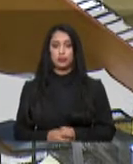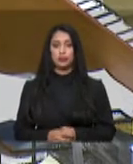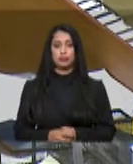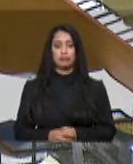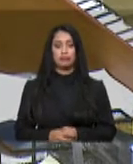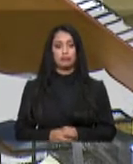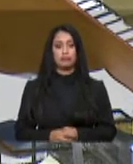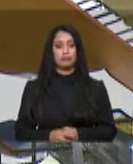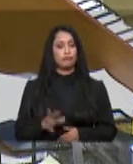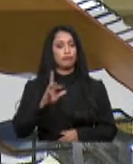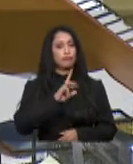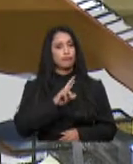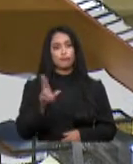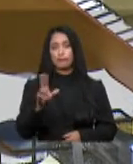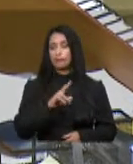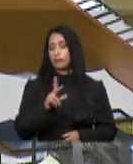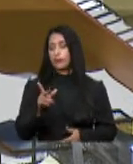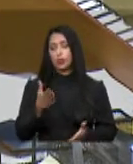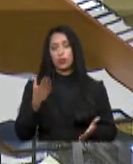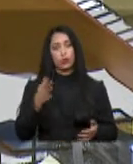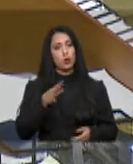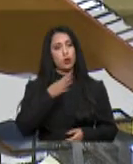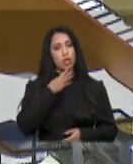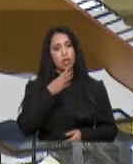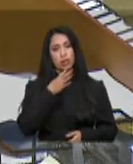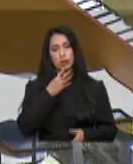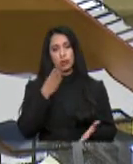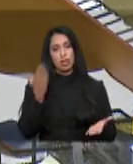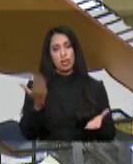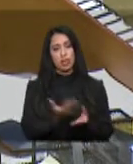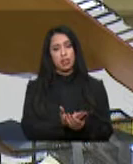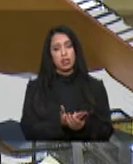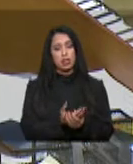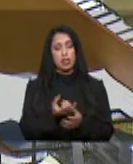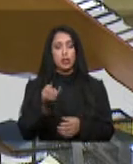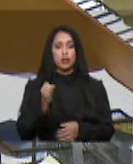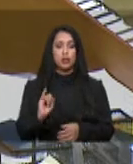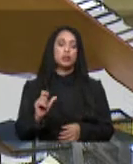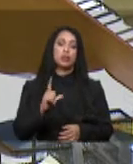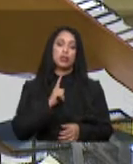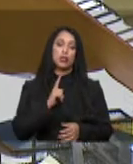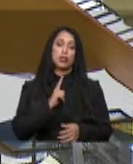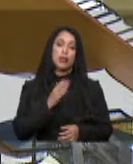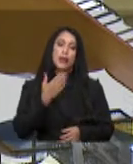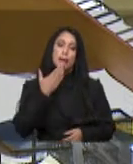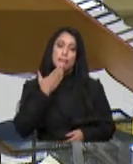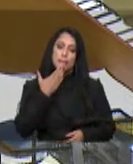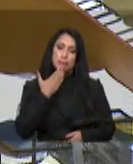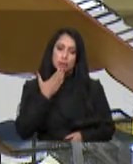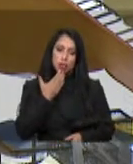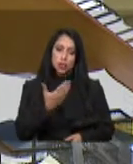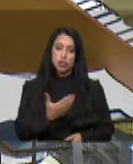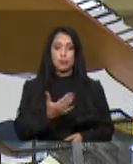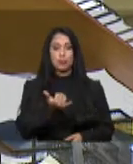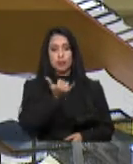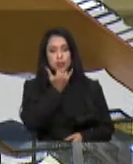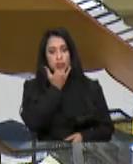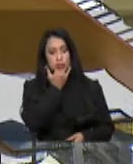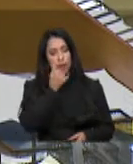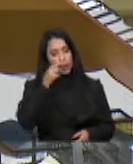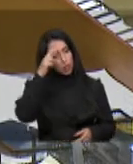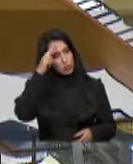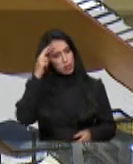não conheço da ação e, acaso o plenário supere as preliminares, pedindo a mais respeitosa vênia e